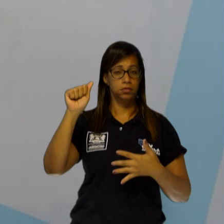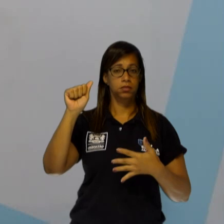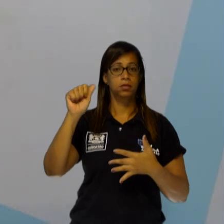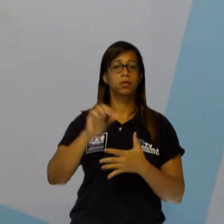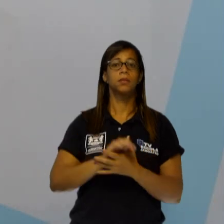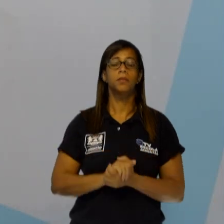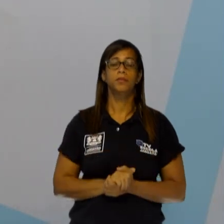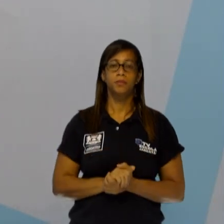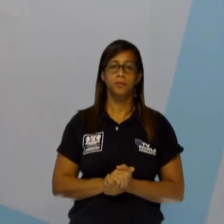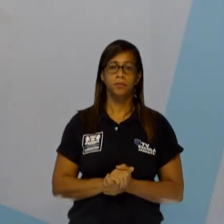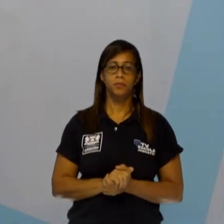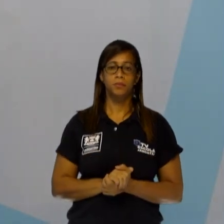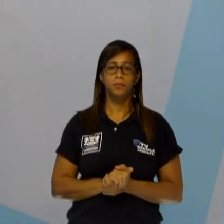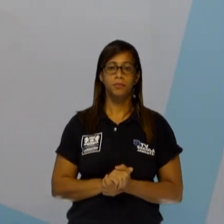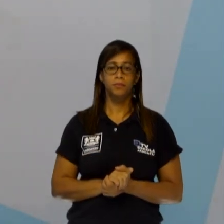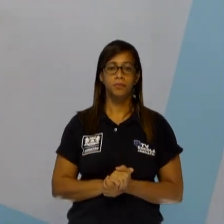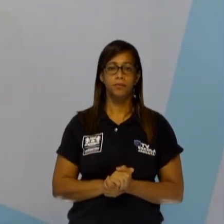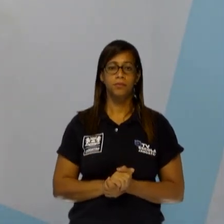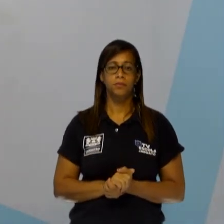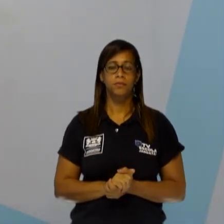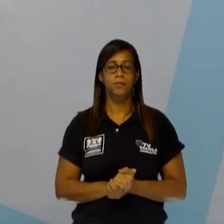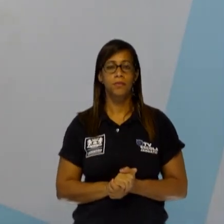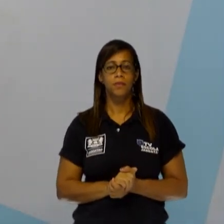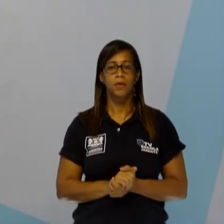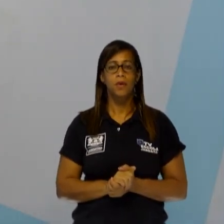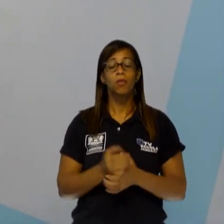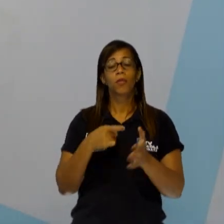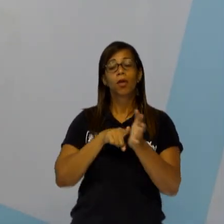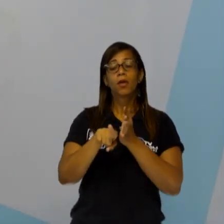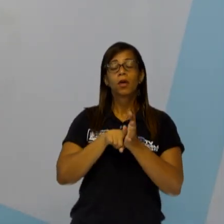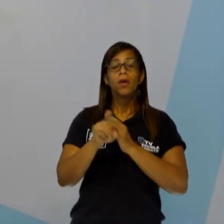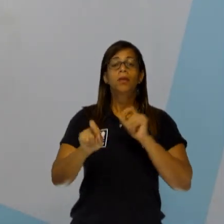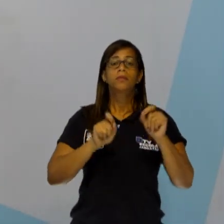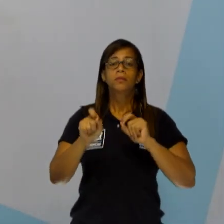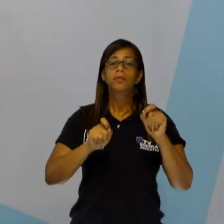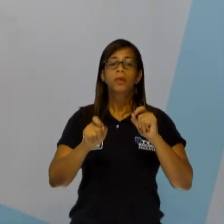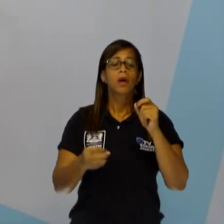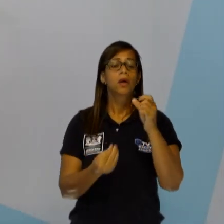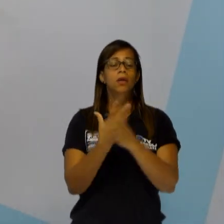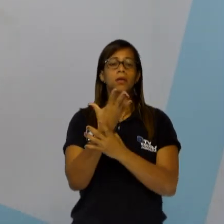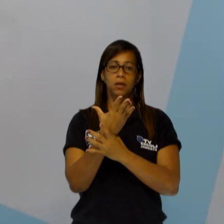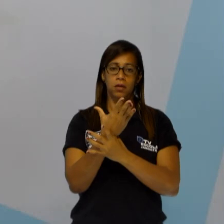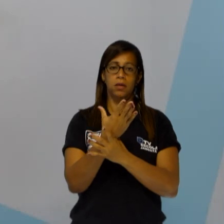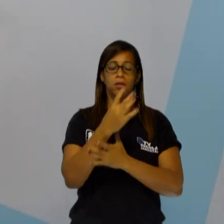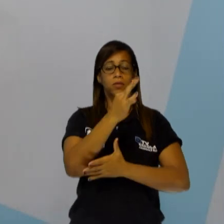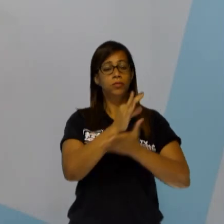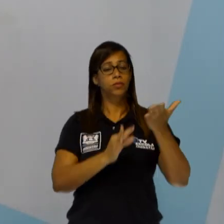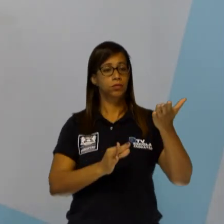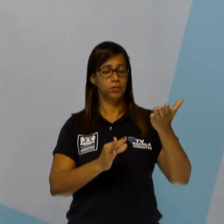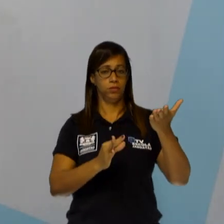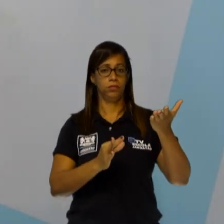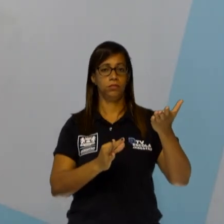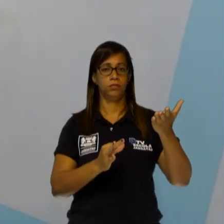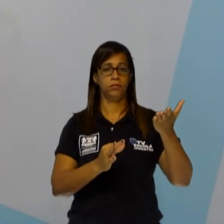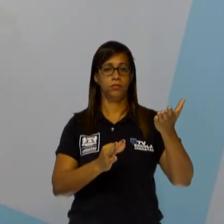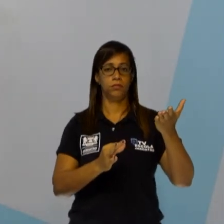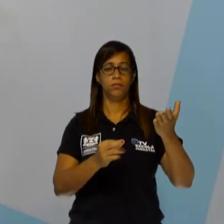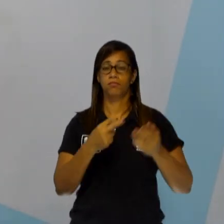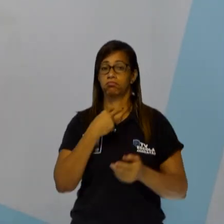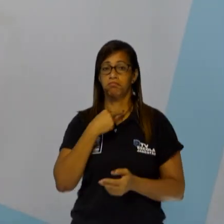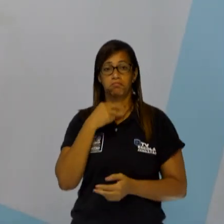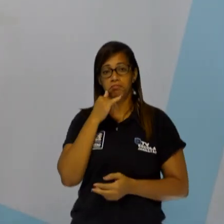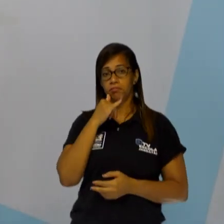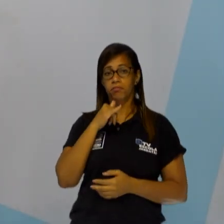texto quando enunciado, né, pergunta sobre o que se constitui o texto, eu não posso afirmar que é só pela descrição